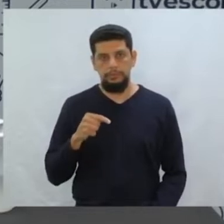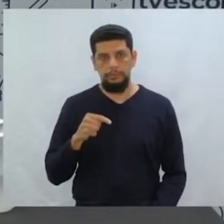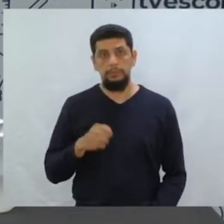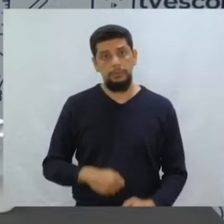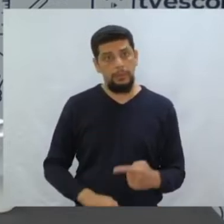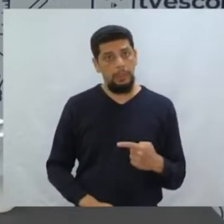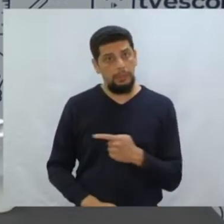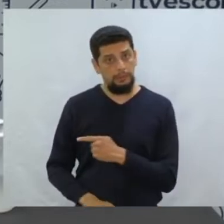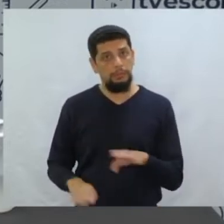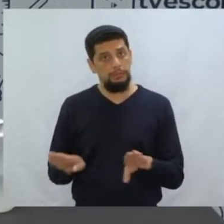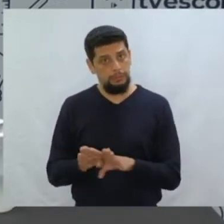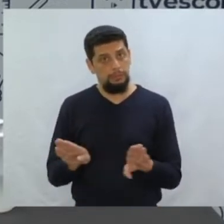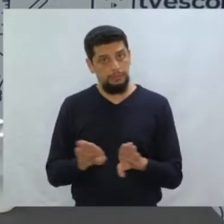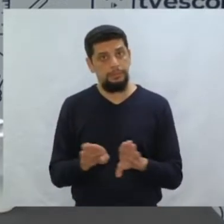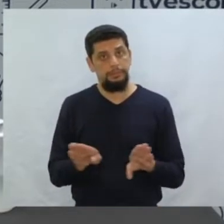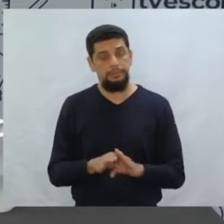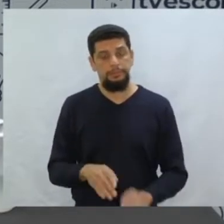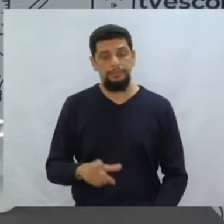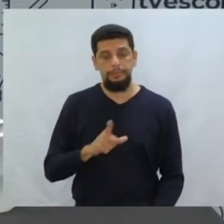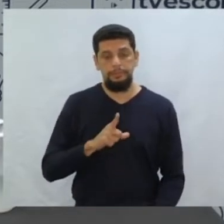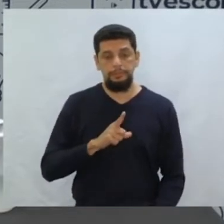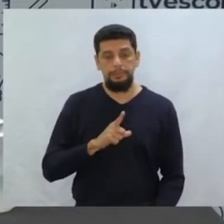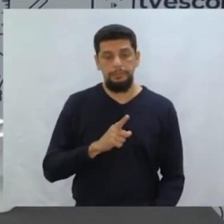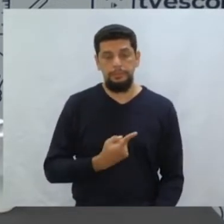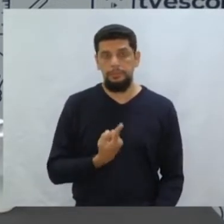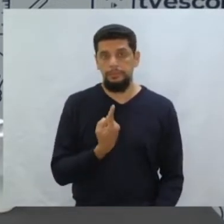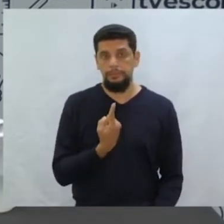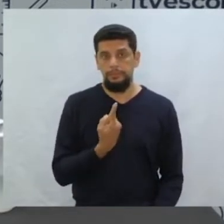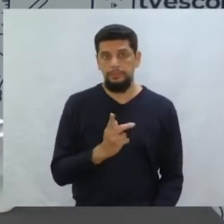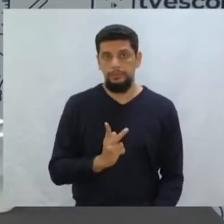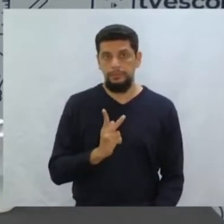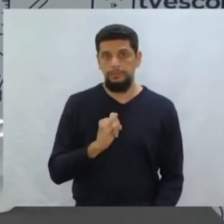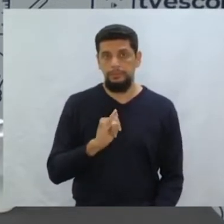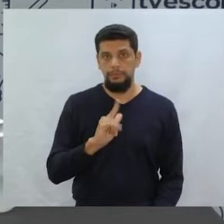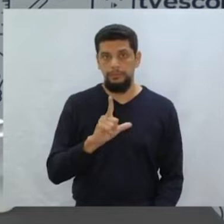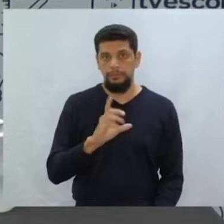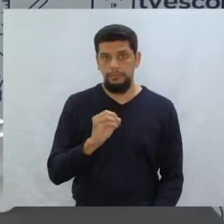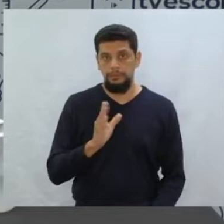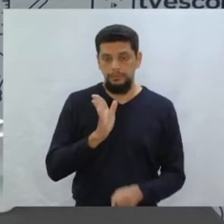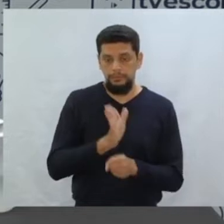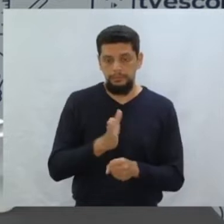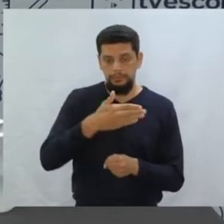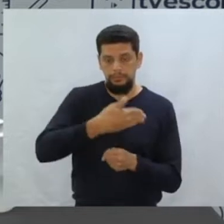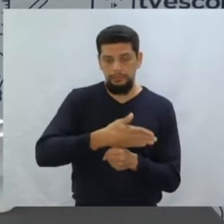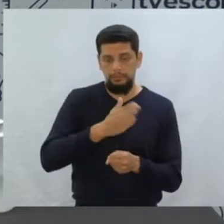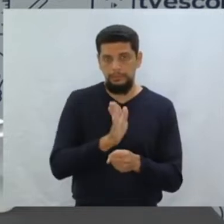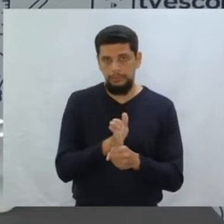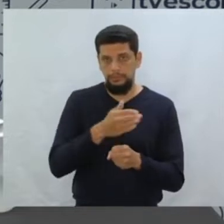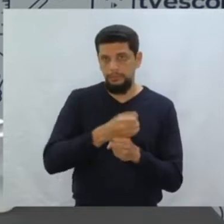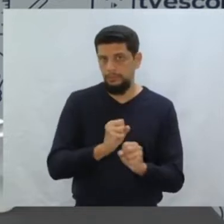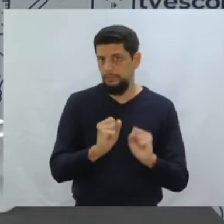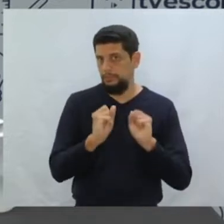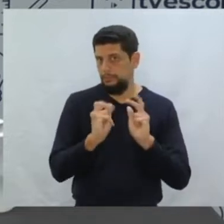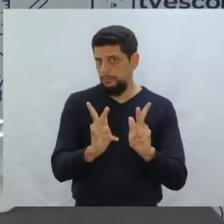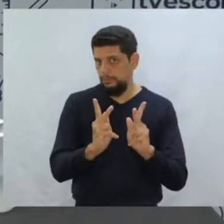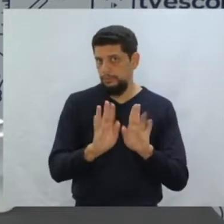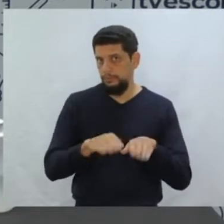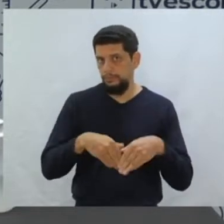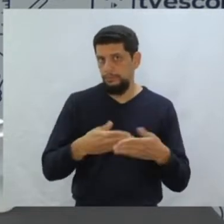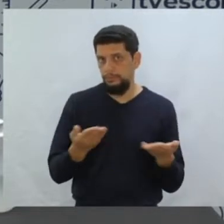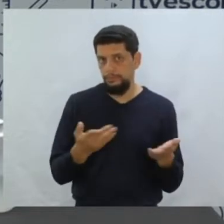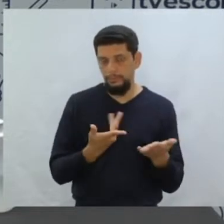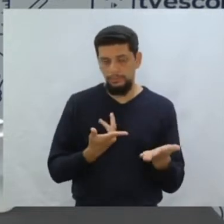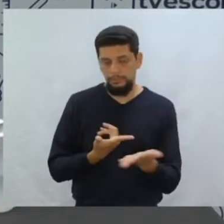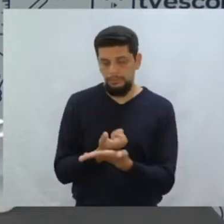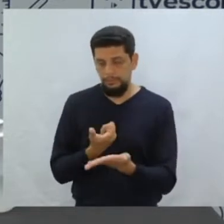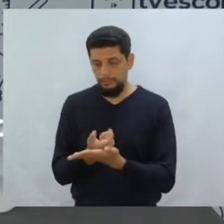Esse aqui também, olha só, eu tenho aqui 1 quilo de batatas,